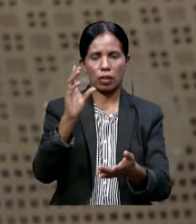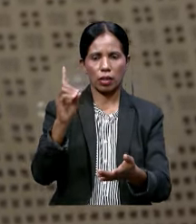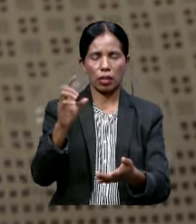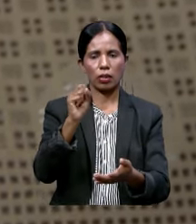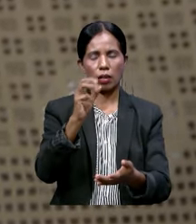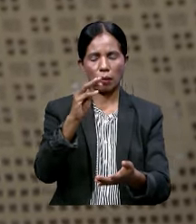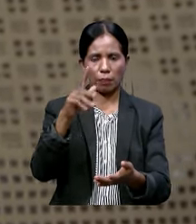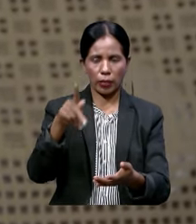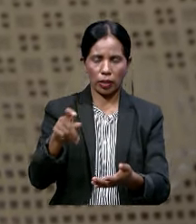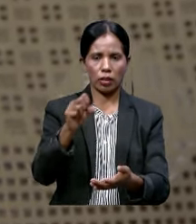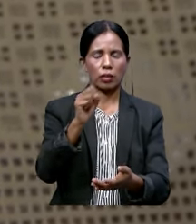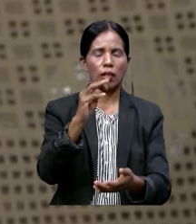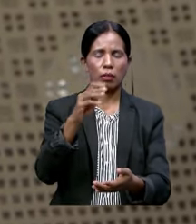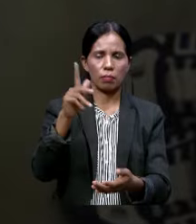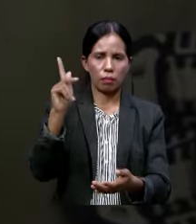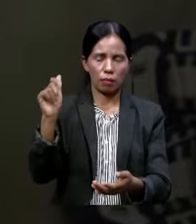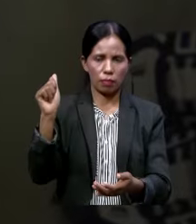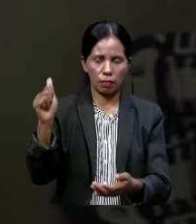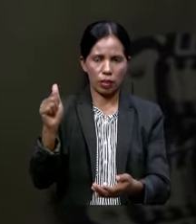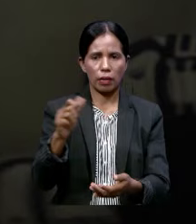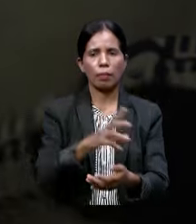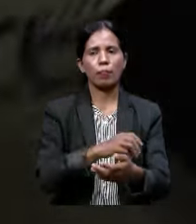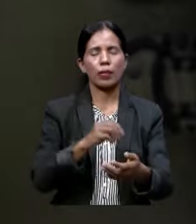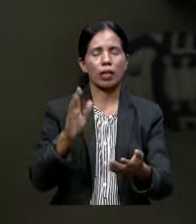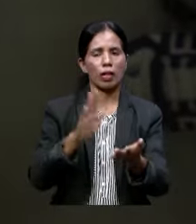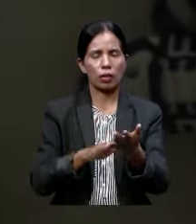no ensino secundário técnico vocacional, nebe ia